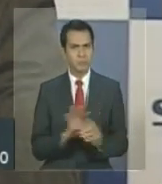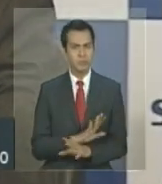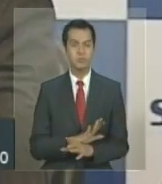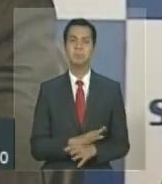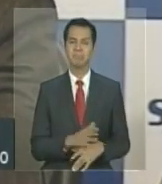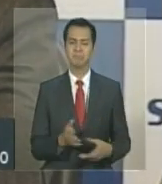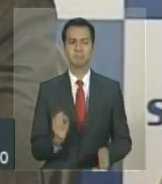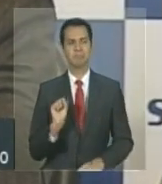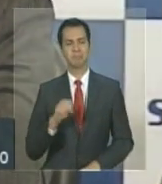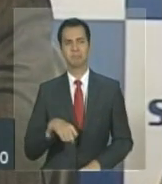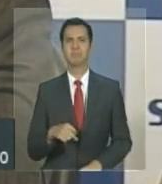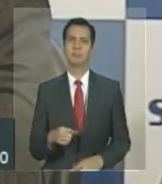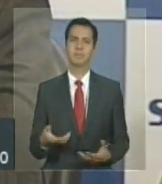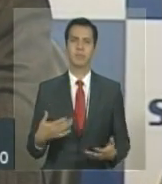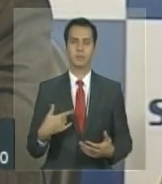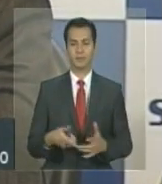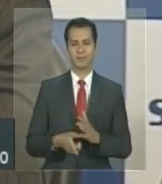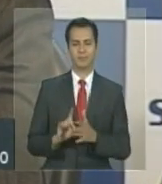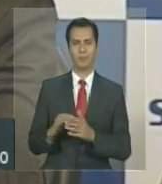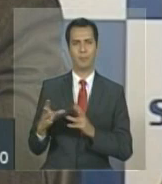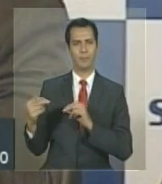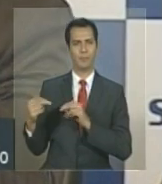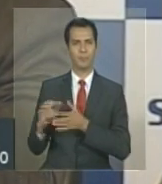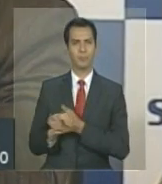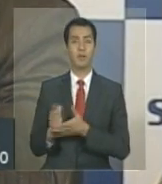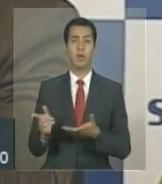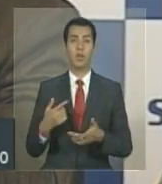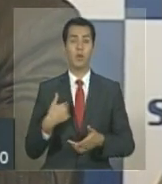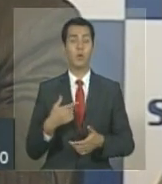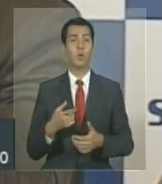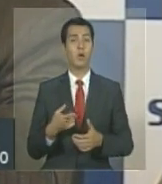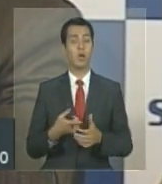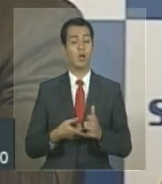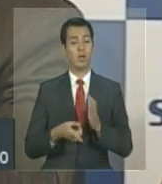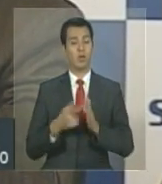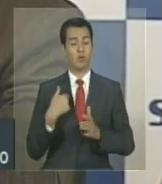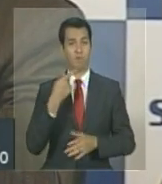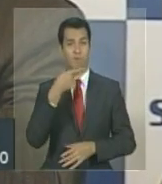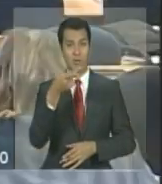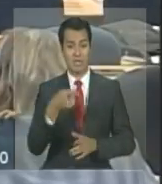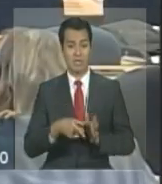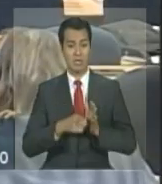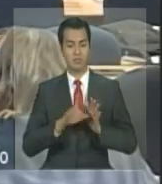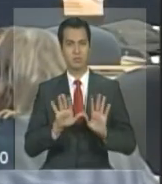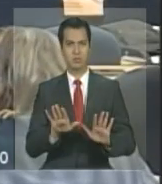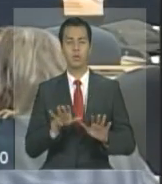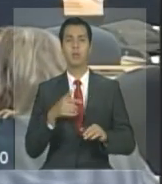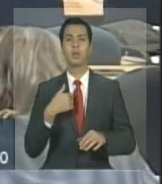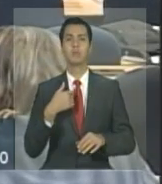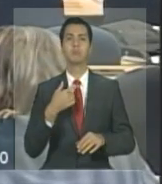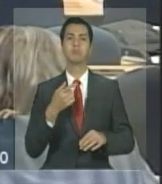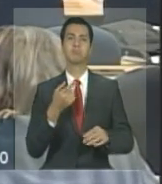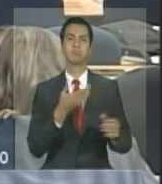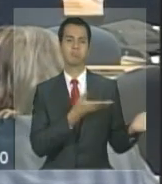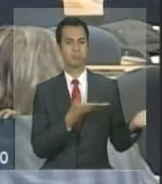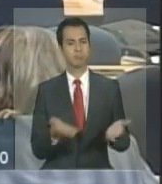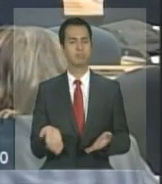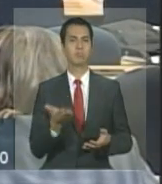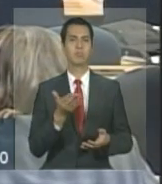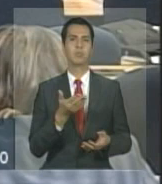equipe da SBS. Eu queria, antes de falar, passar aqui, vamos ver se os nossos parceiros querem falar. Nereu, quer falar? Pelo